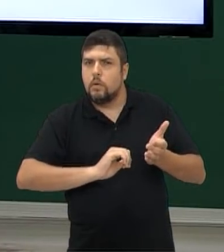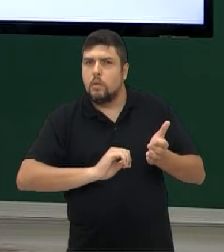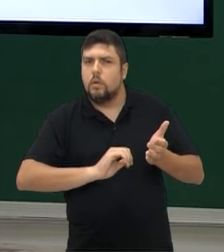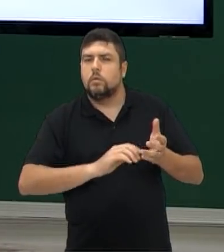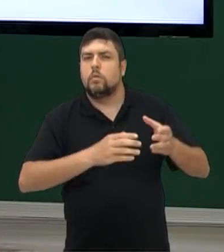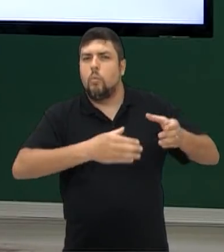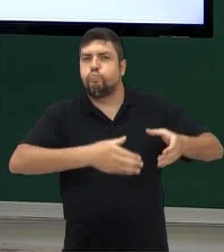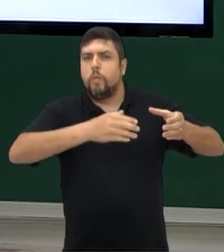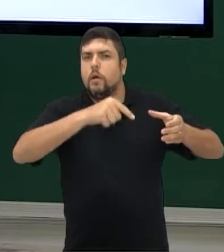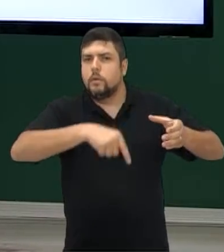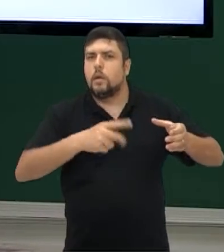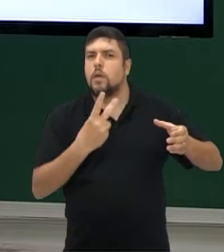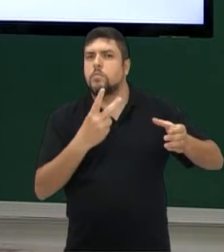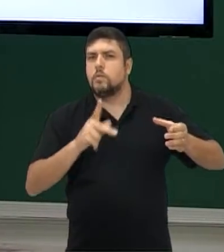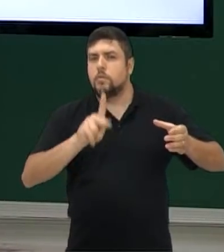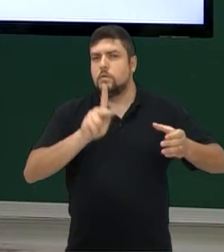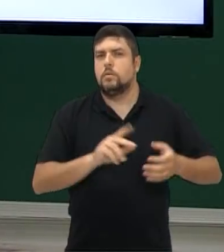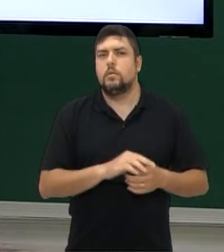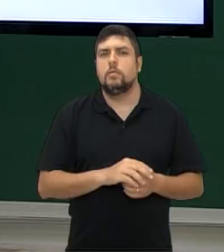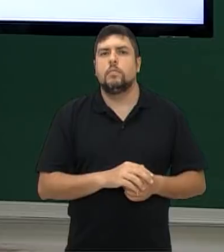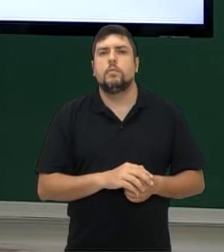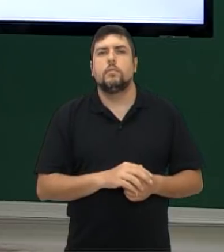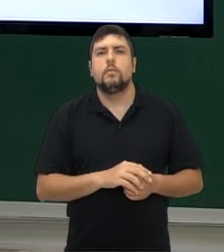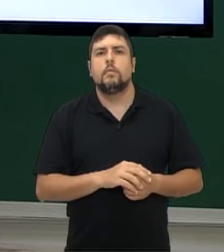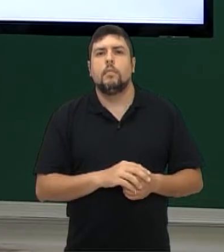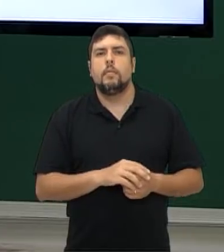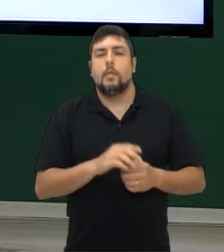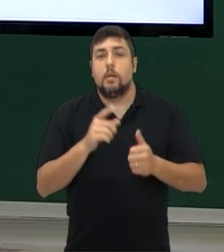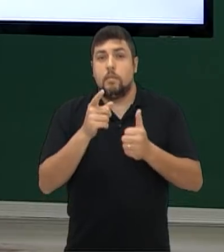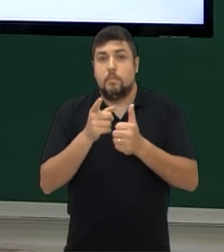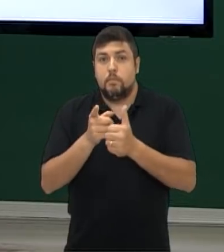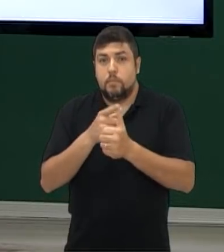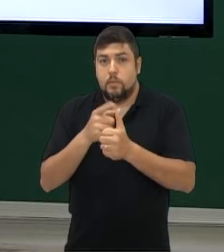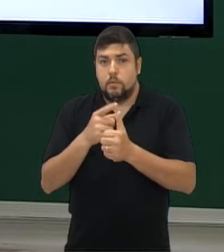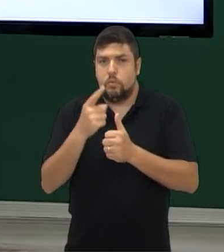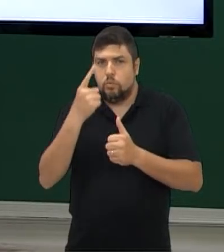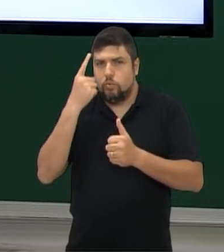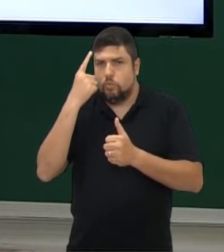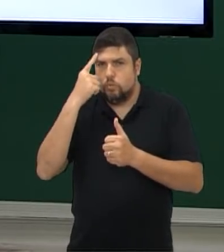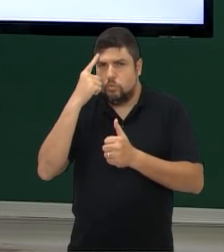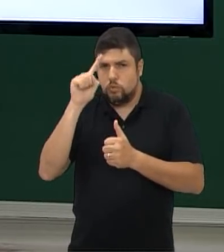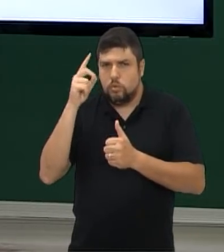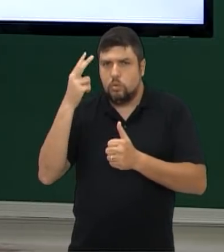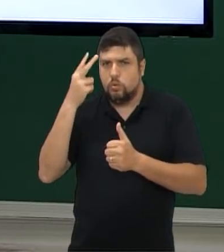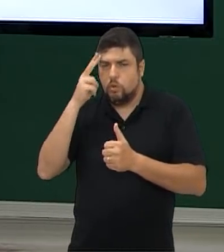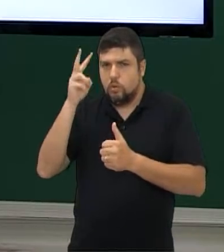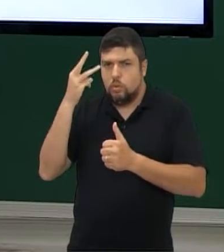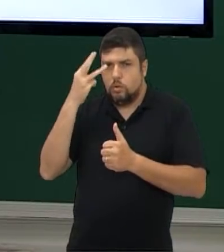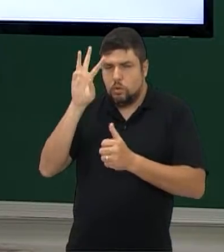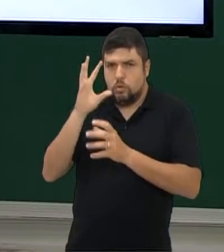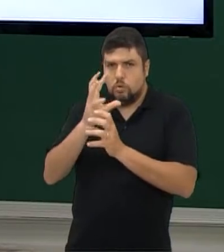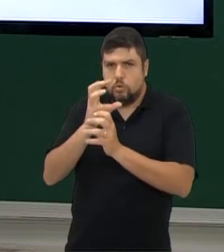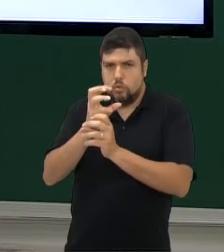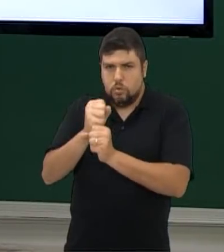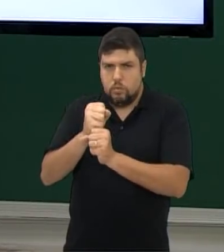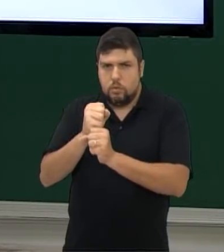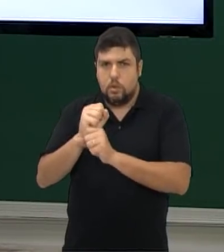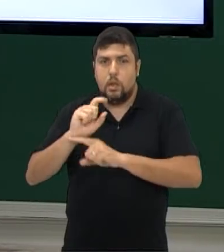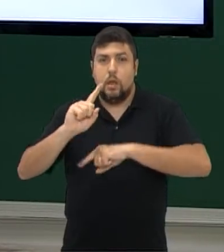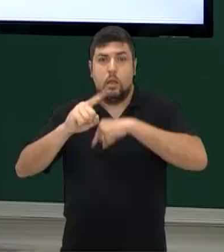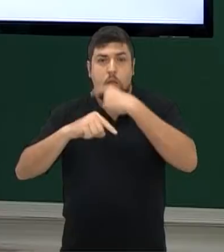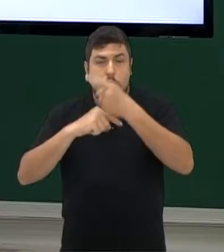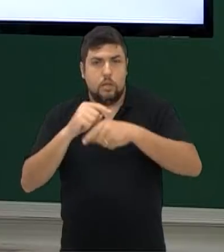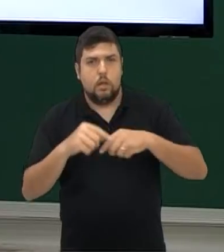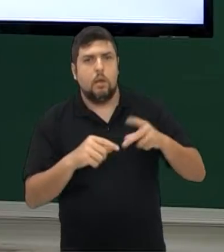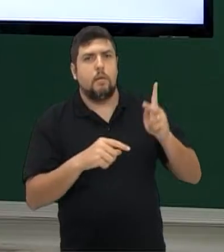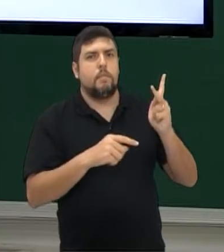isso? Então, eu vou ter que fazer primeiro essa soma do consumo, né? E depois tirar dos 2 quilos. Mas eu